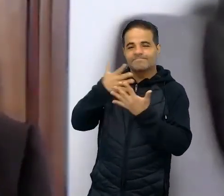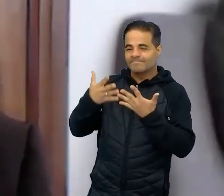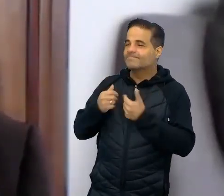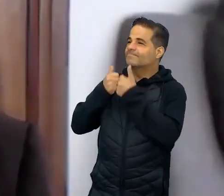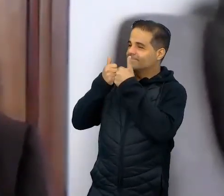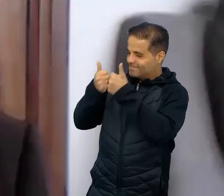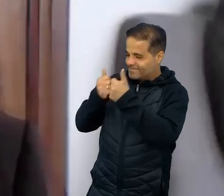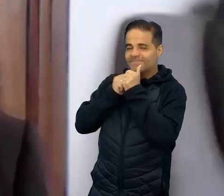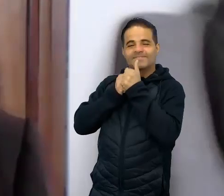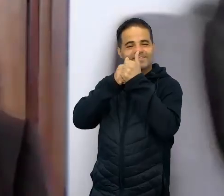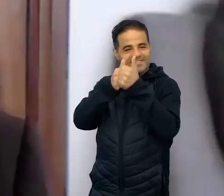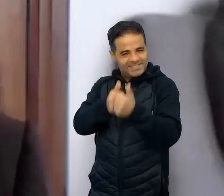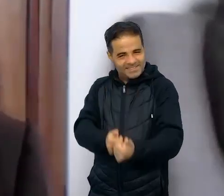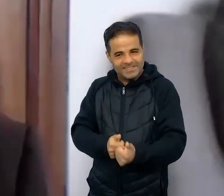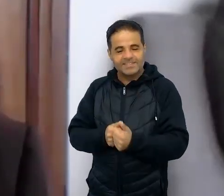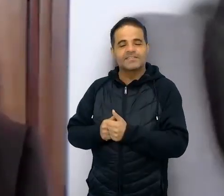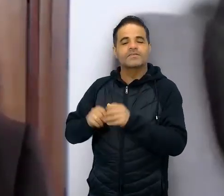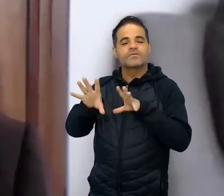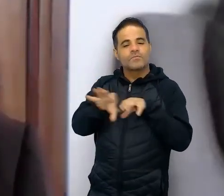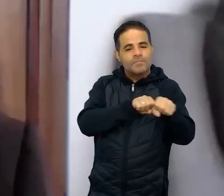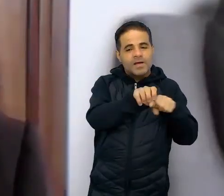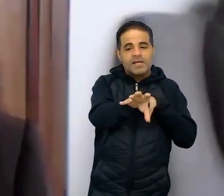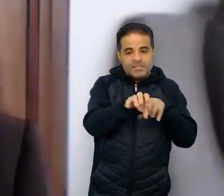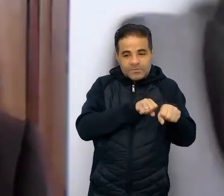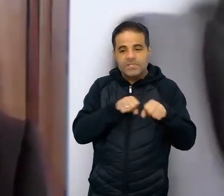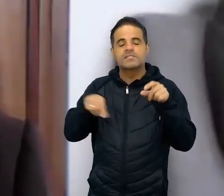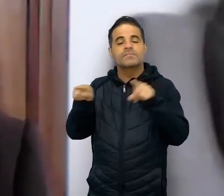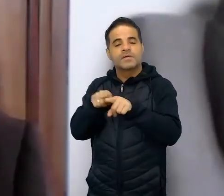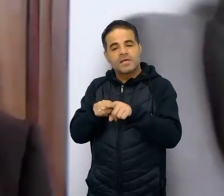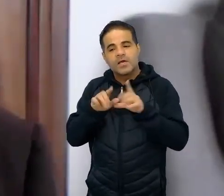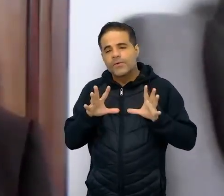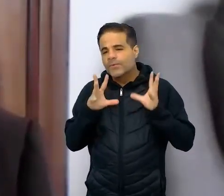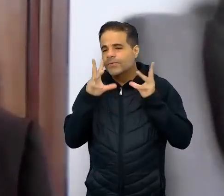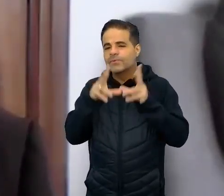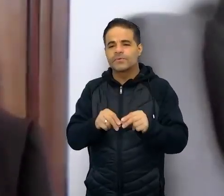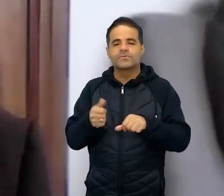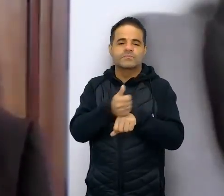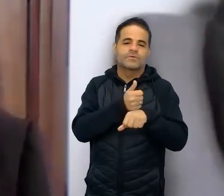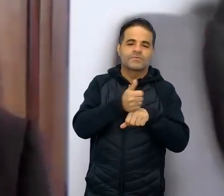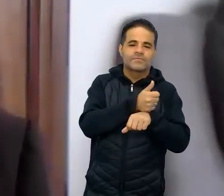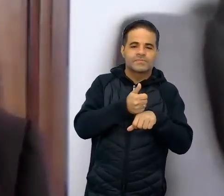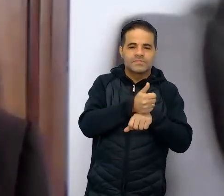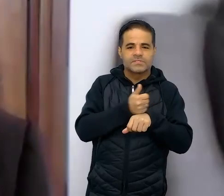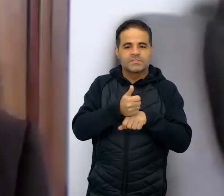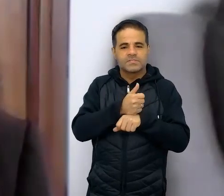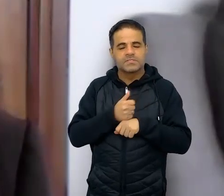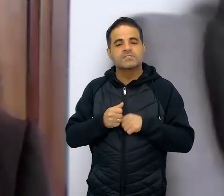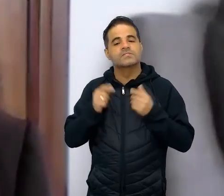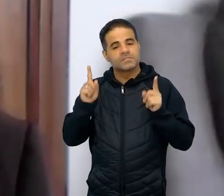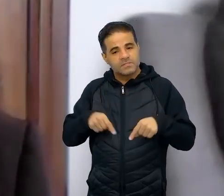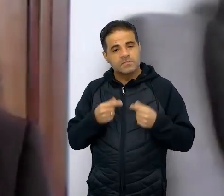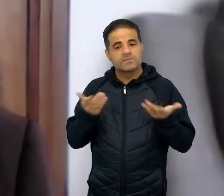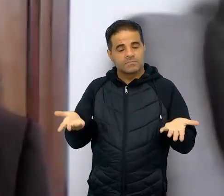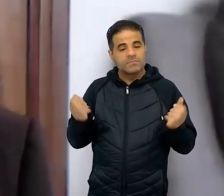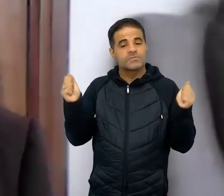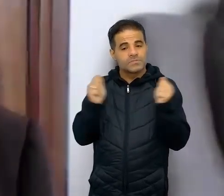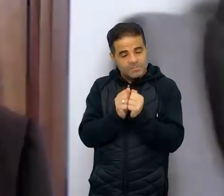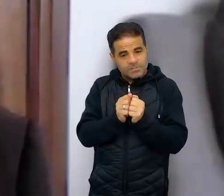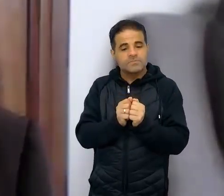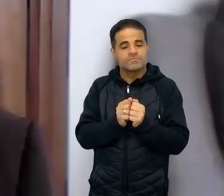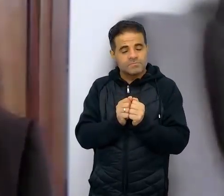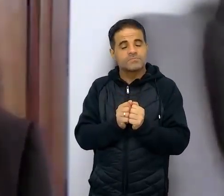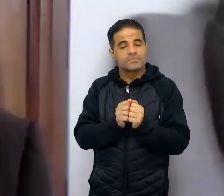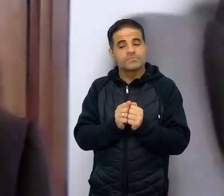que nos acompanham em todas as nossas formações, e a todos os profissionais, né, que